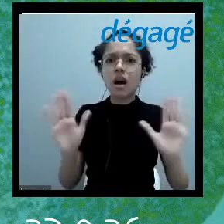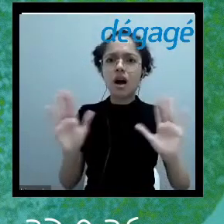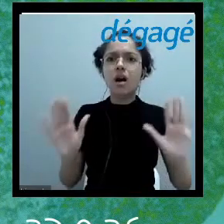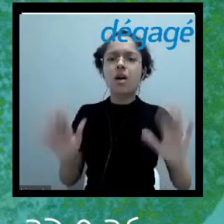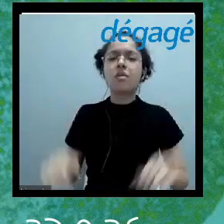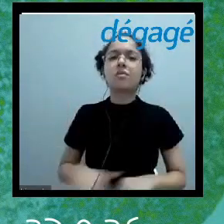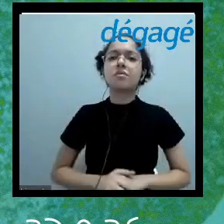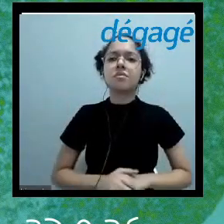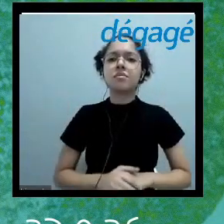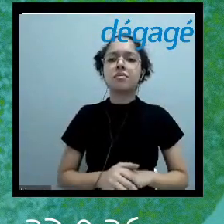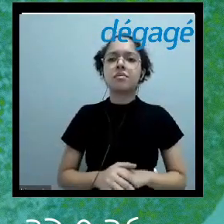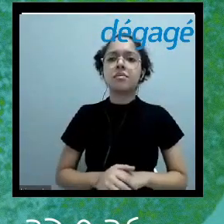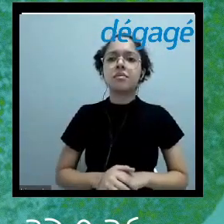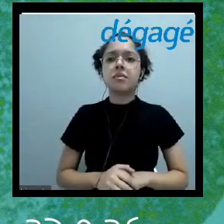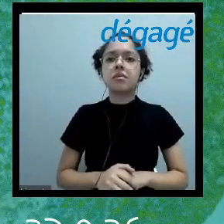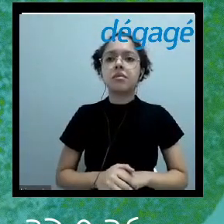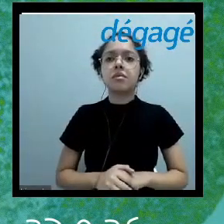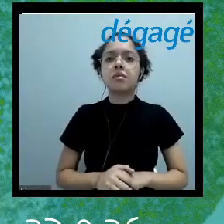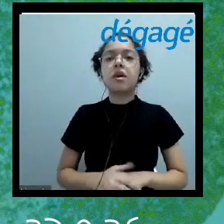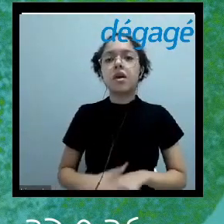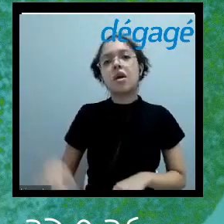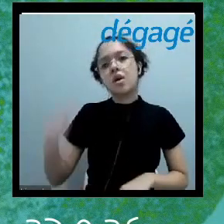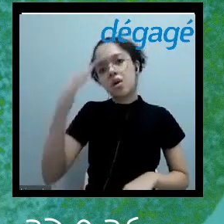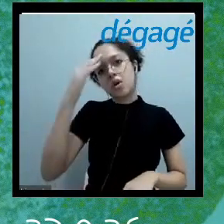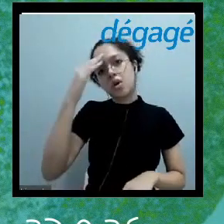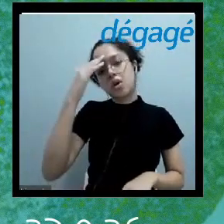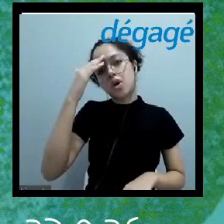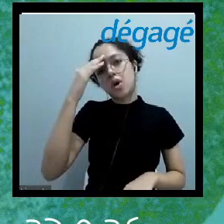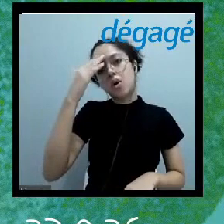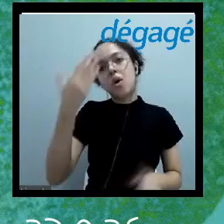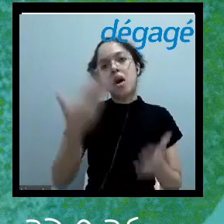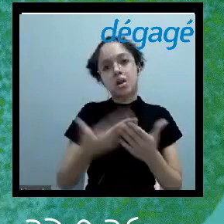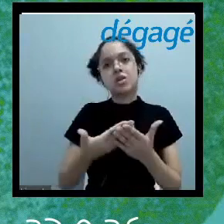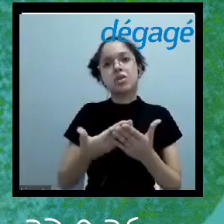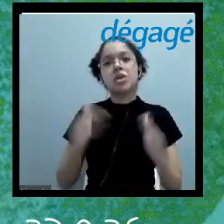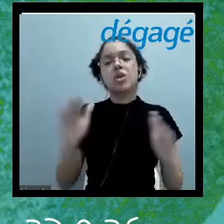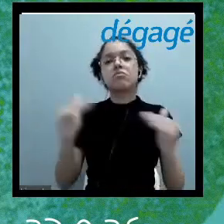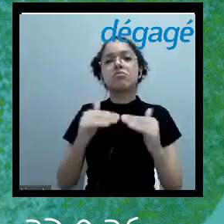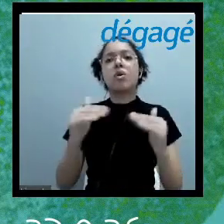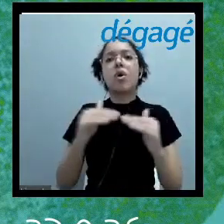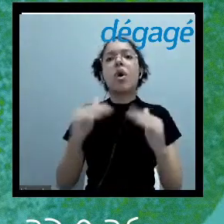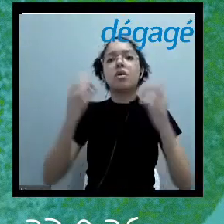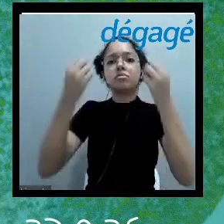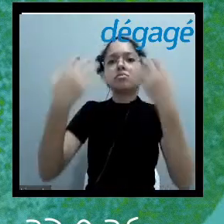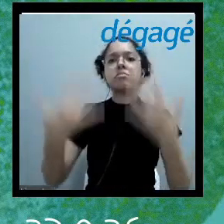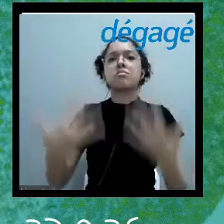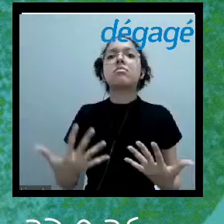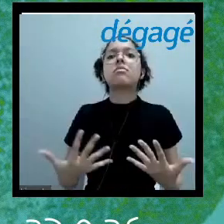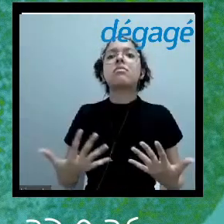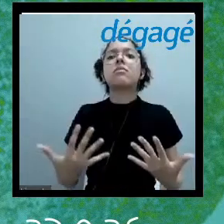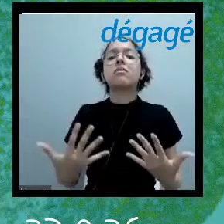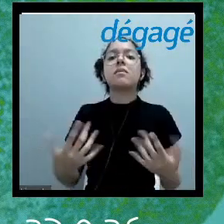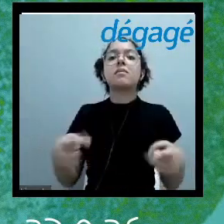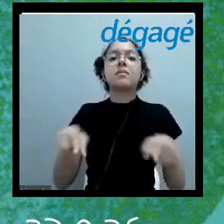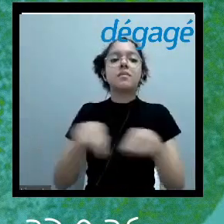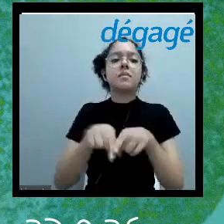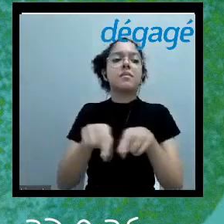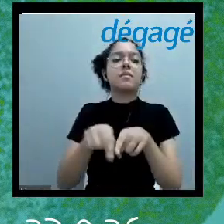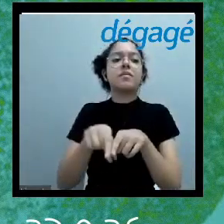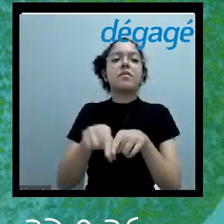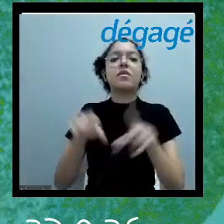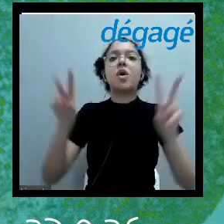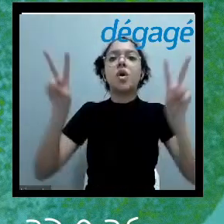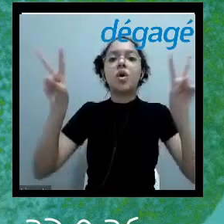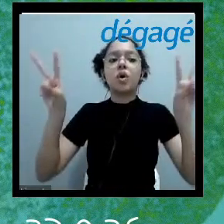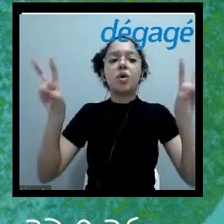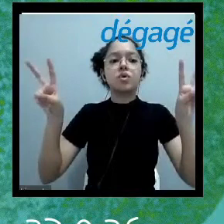Mas realmente eu acredito, né? Certo que, por exemplo, a psicologia humanista e comportamental, parece que elas são mais amiguinhas nesse sentido, e a